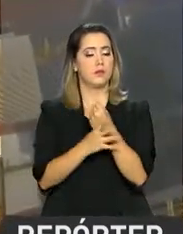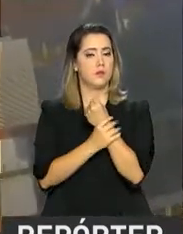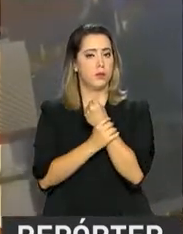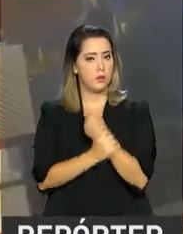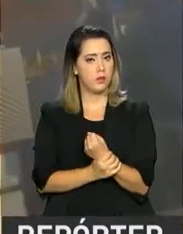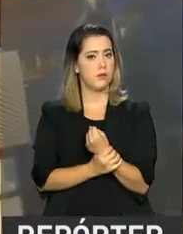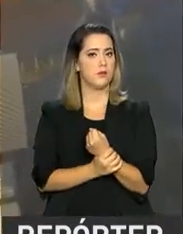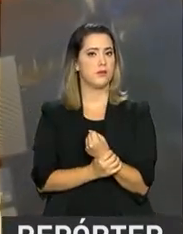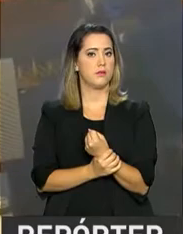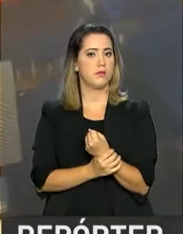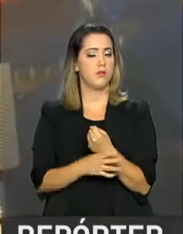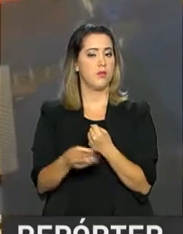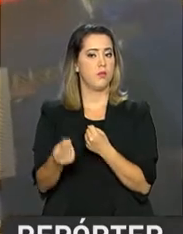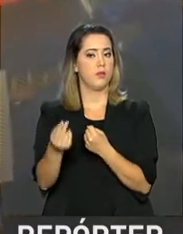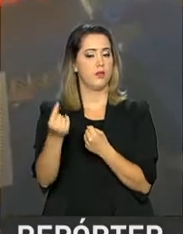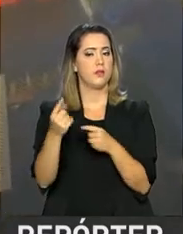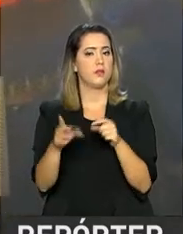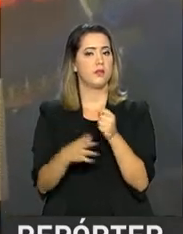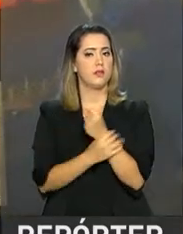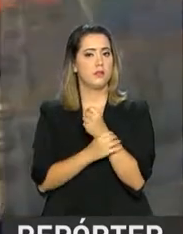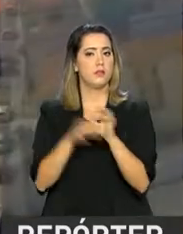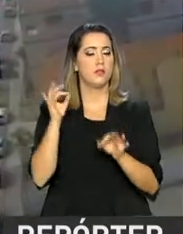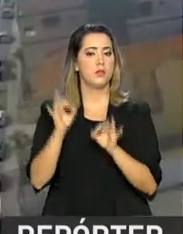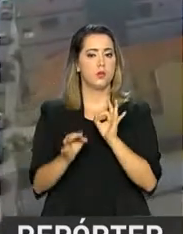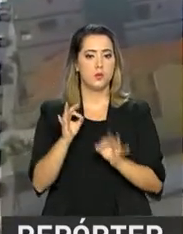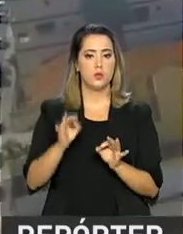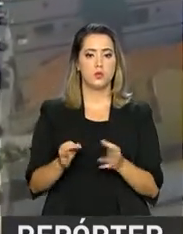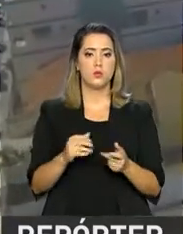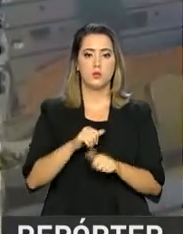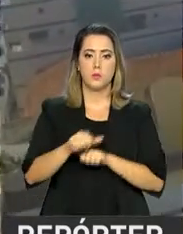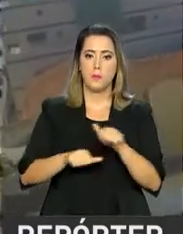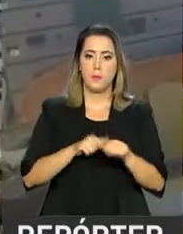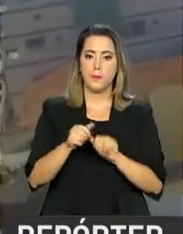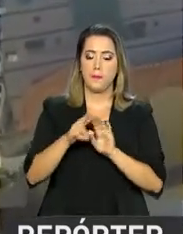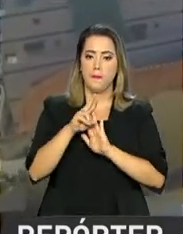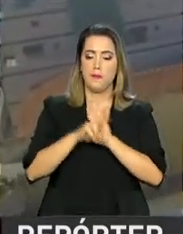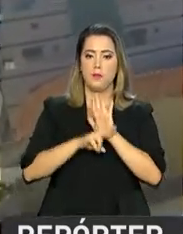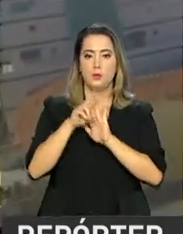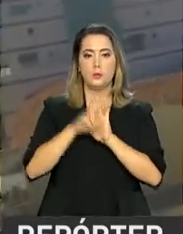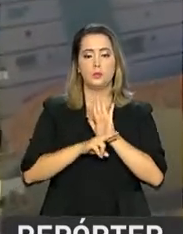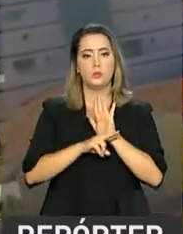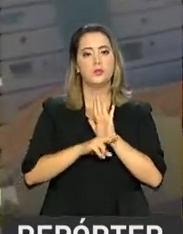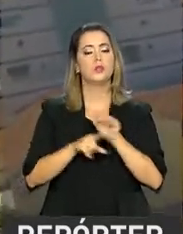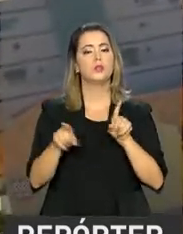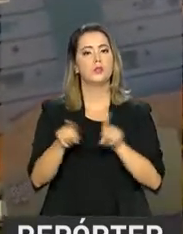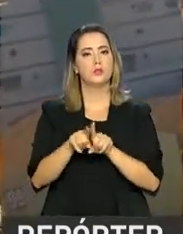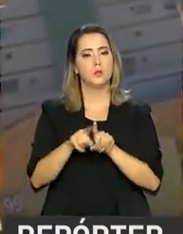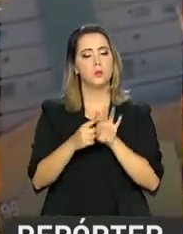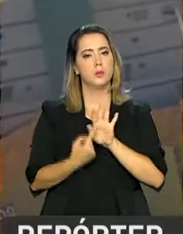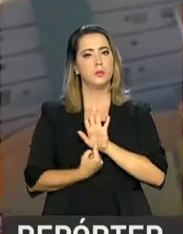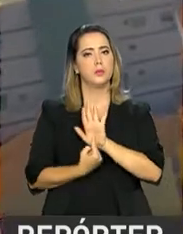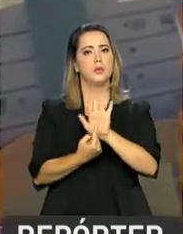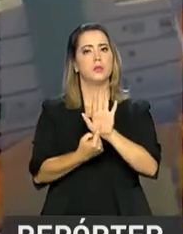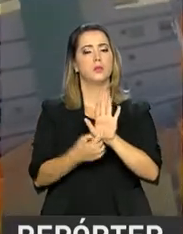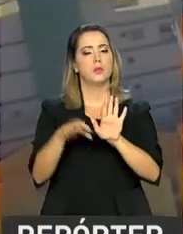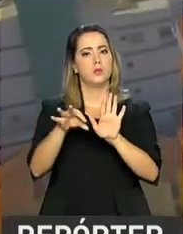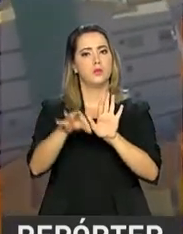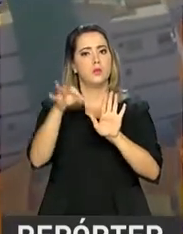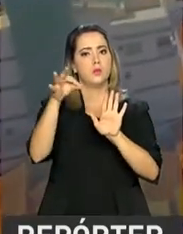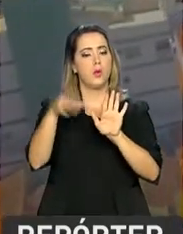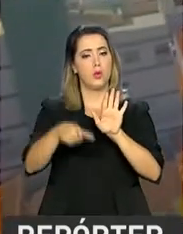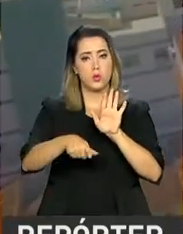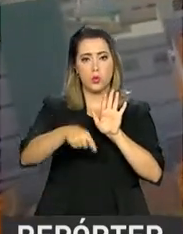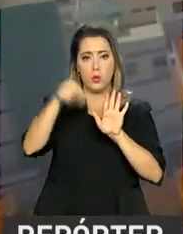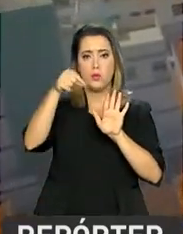é financeira segurança jurídica a mudança nas regras de conteúdo local também apontada como decisiva para a